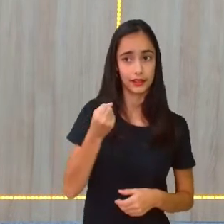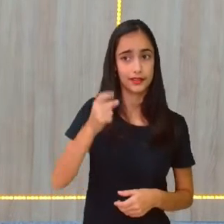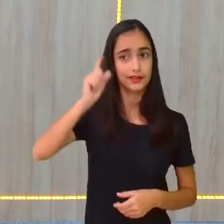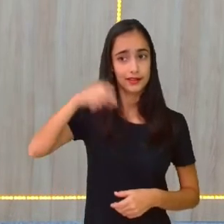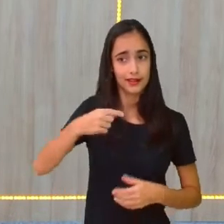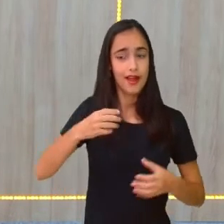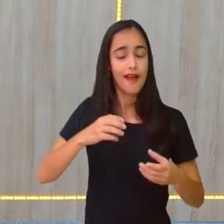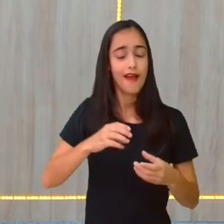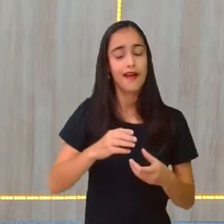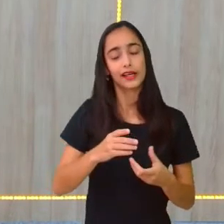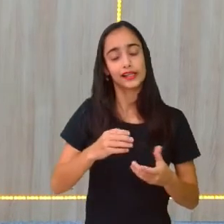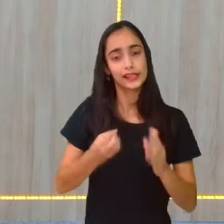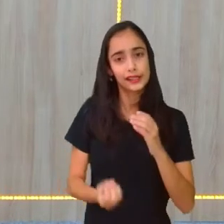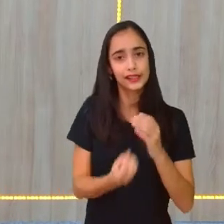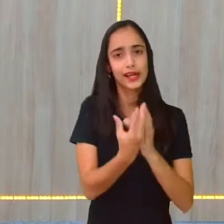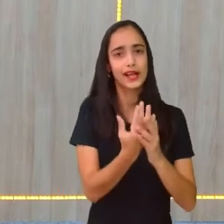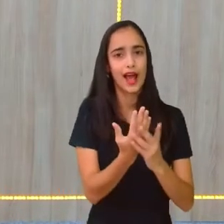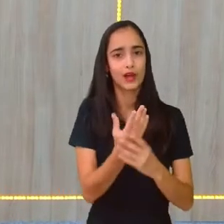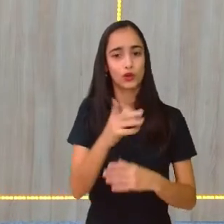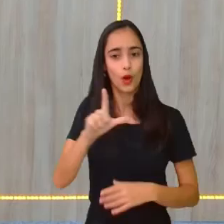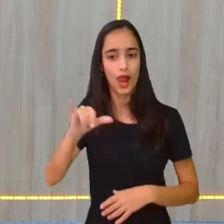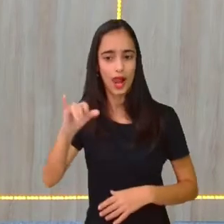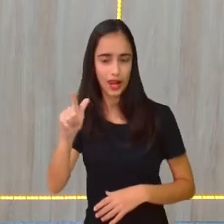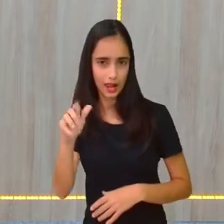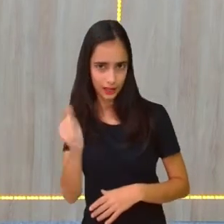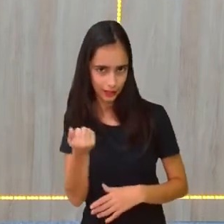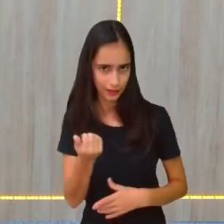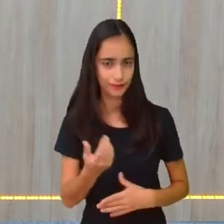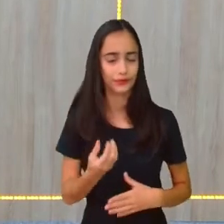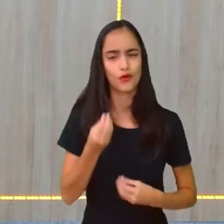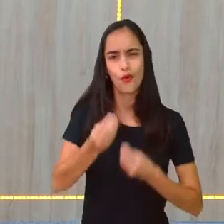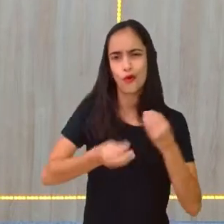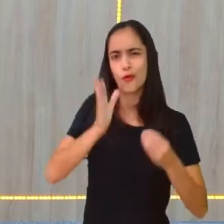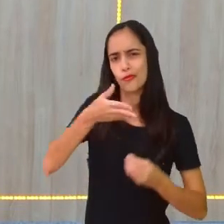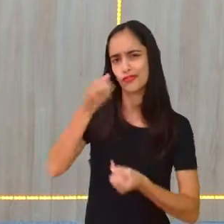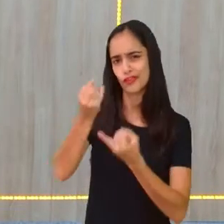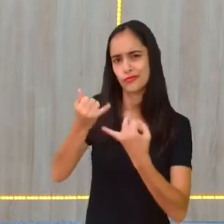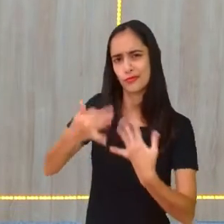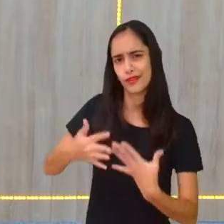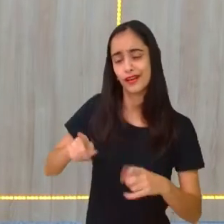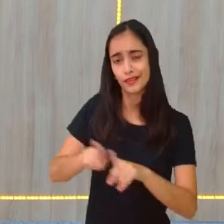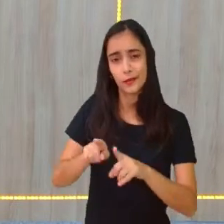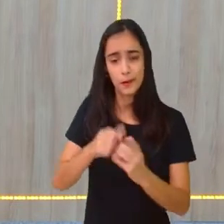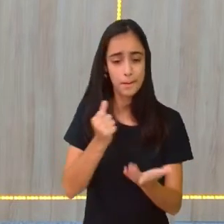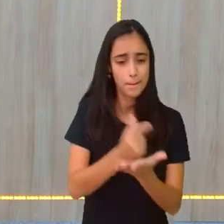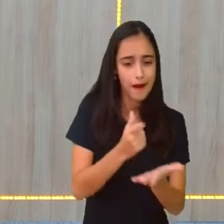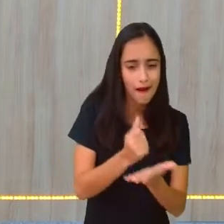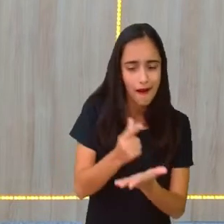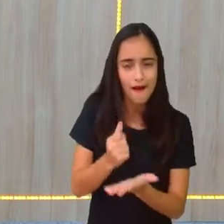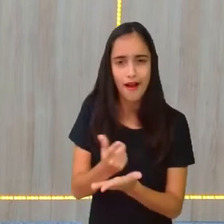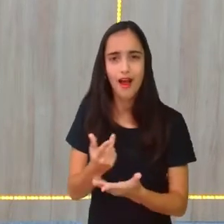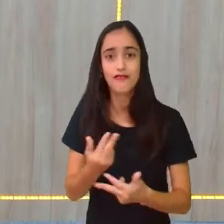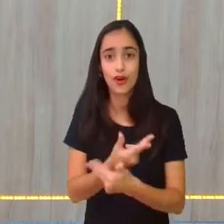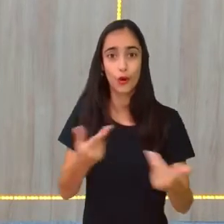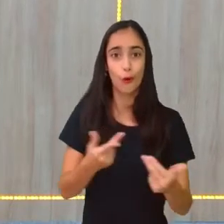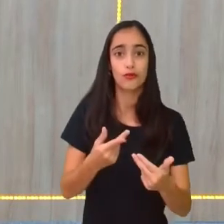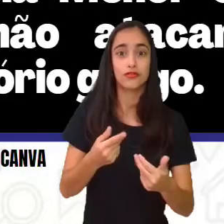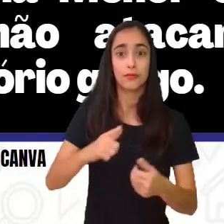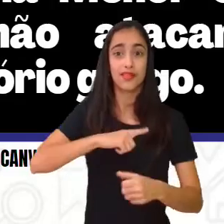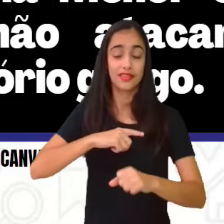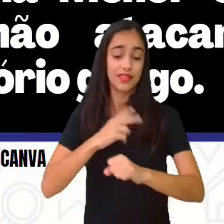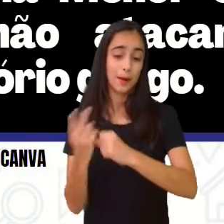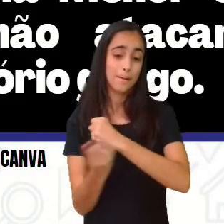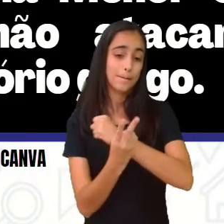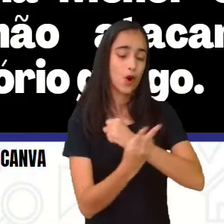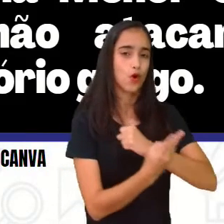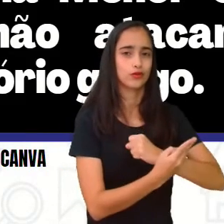uma liga anti-persa e, como eu disse, né, essas cidades pagavam tributos para obter proteção. Qual é a